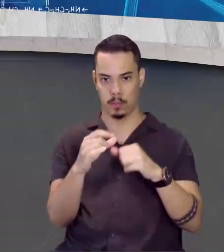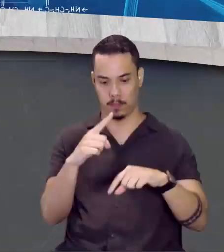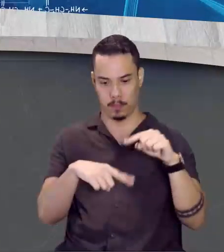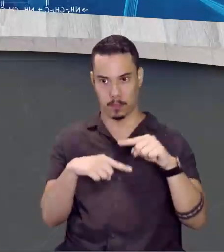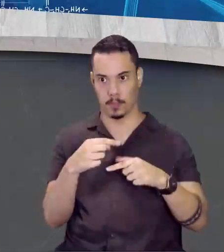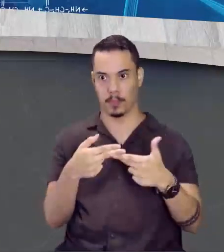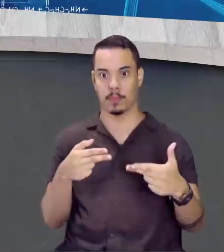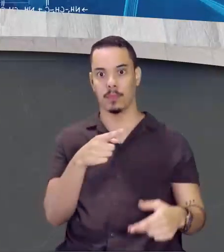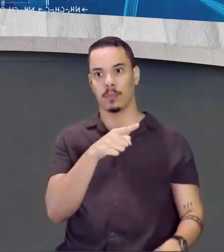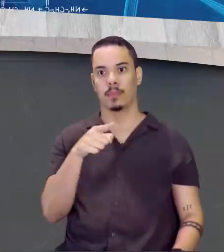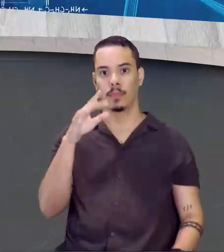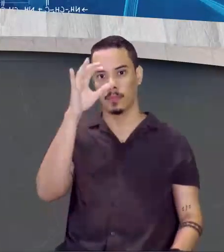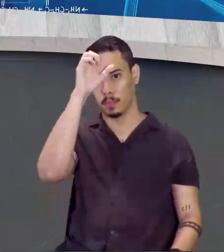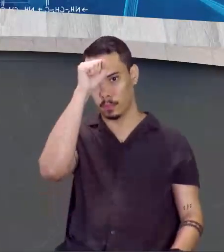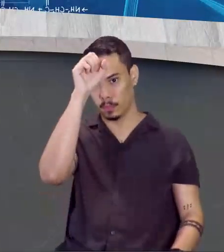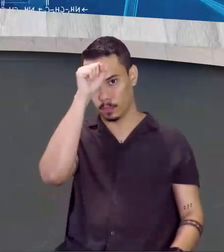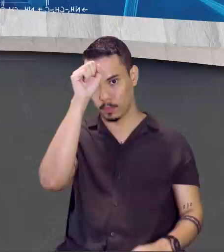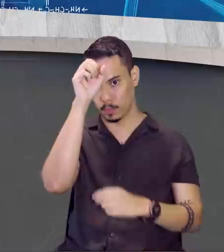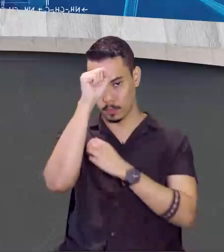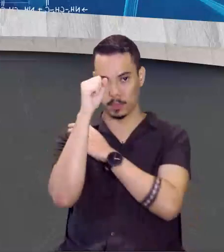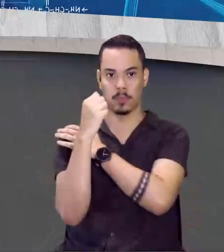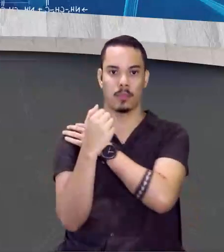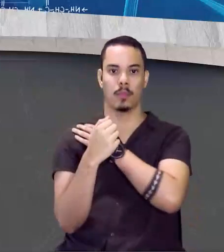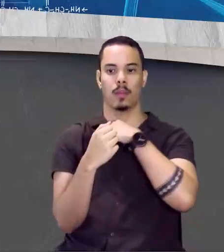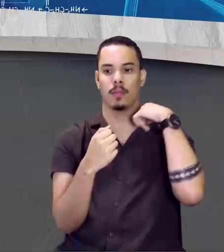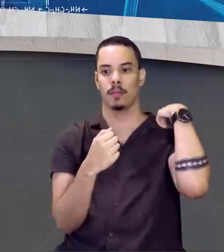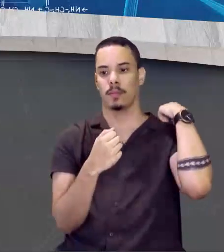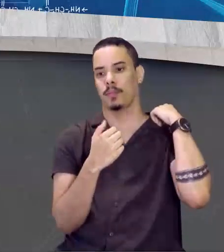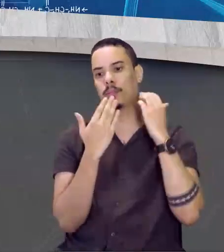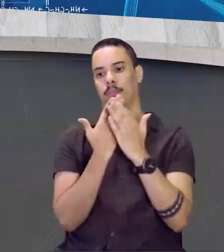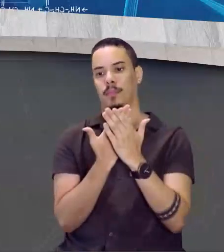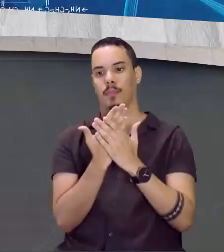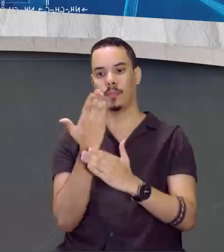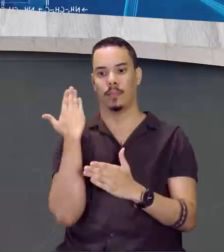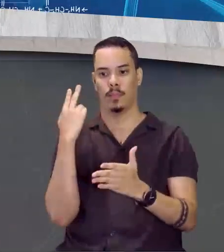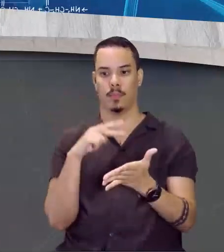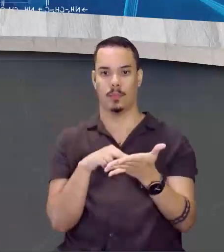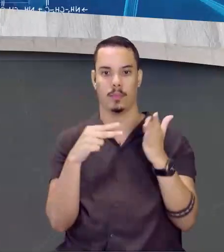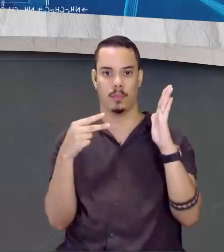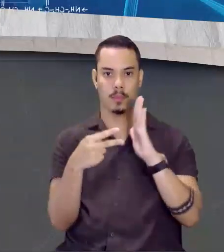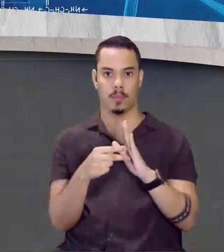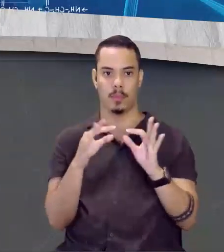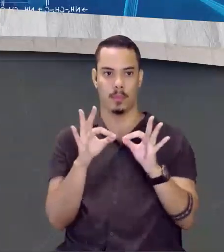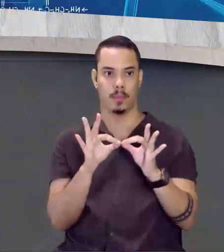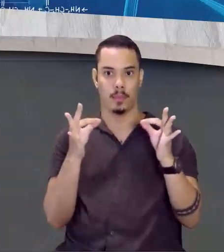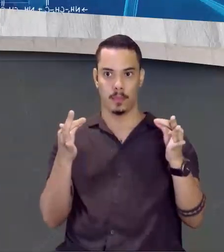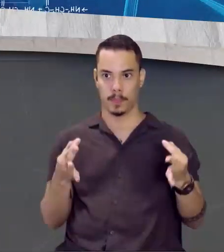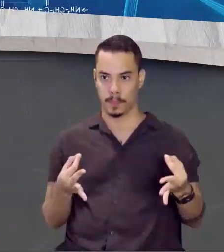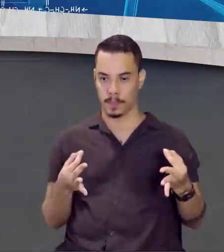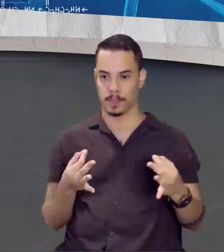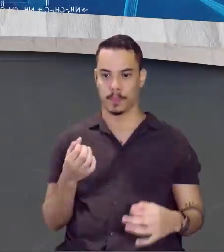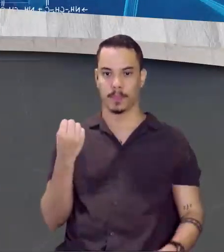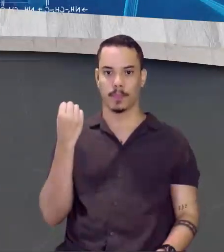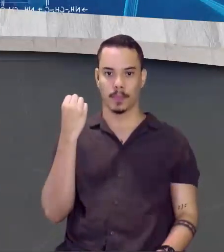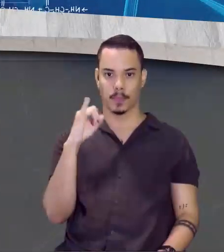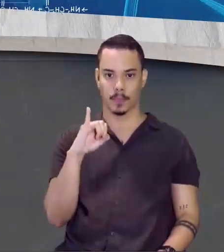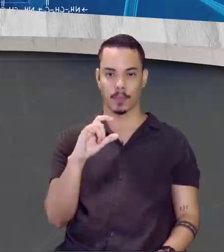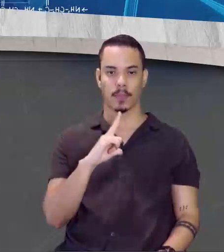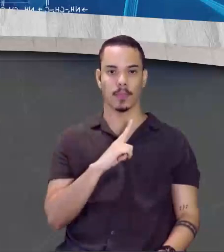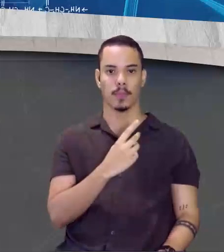vocês aprenderam na aula anterior que representava as substâncias simples. Se